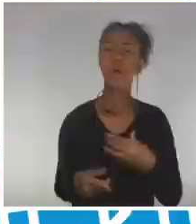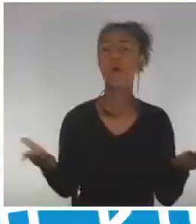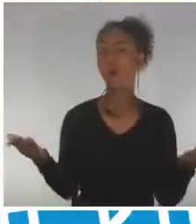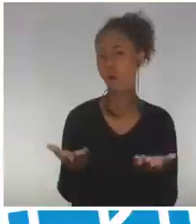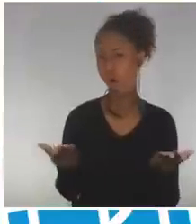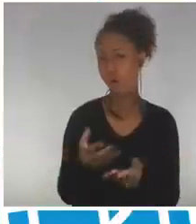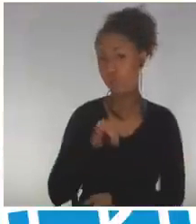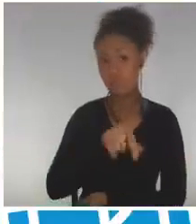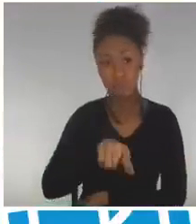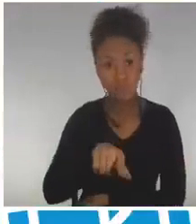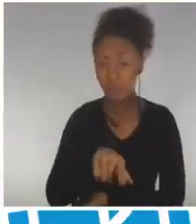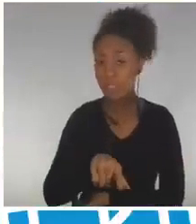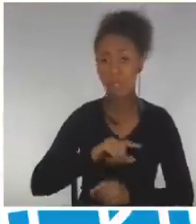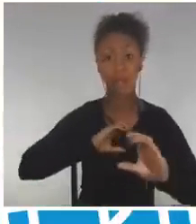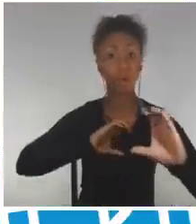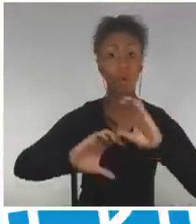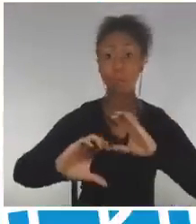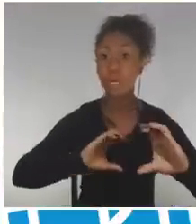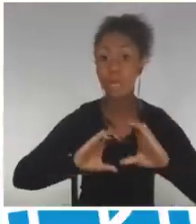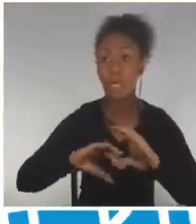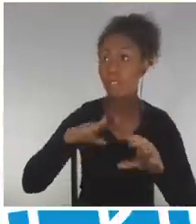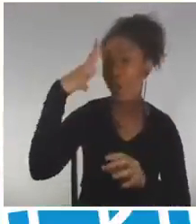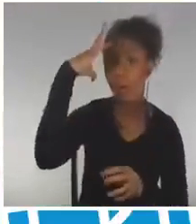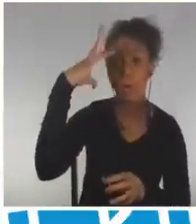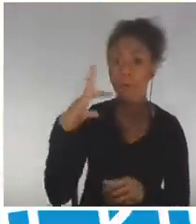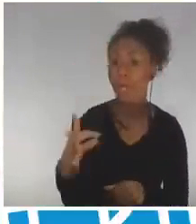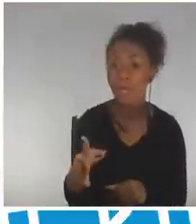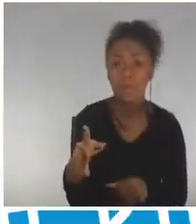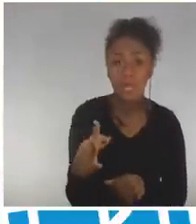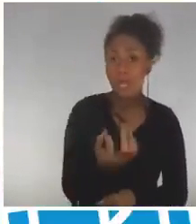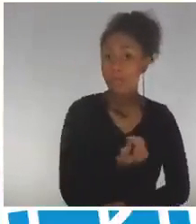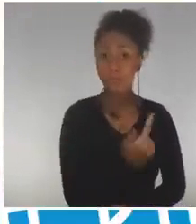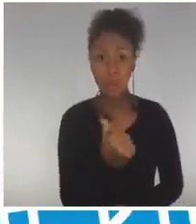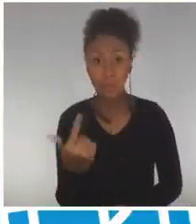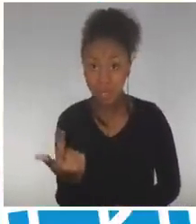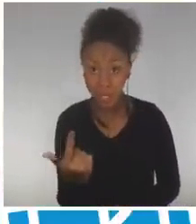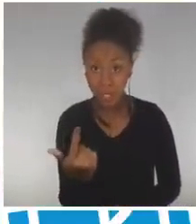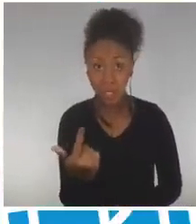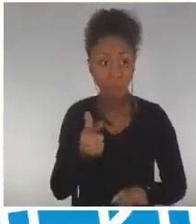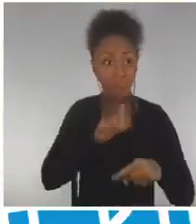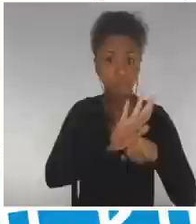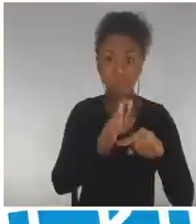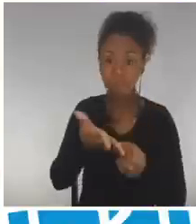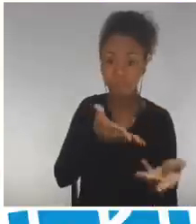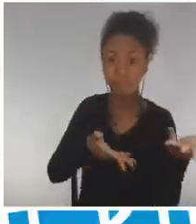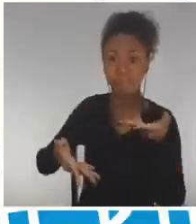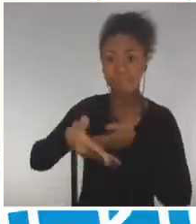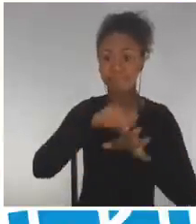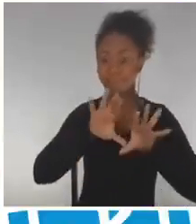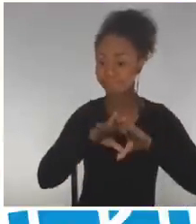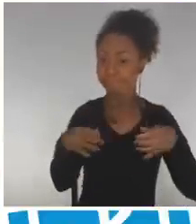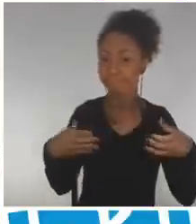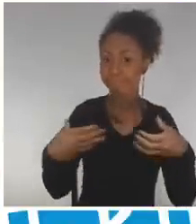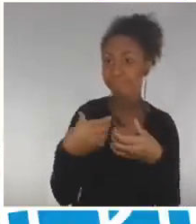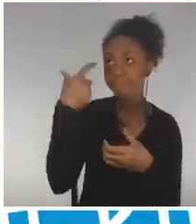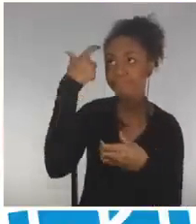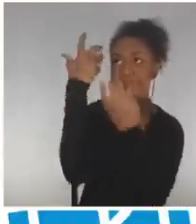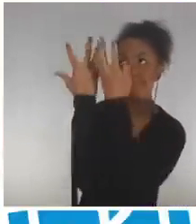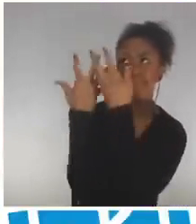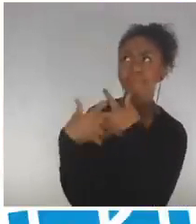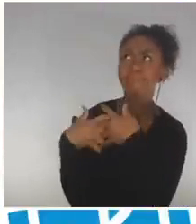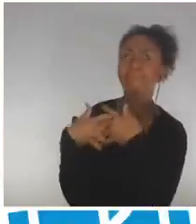não tiver capacidade de compreensão, de comunicação, de colaboração, de raciocínio crítico,